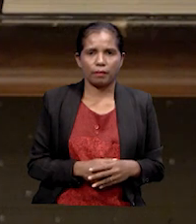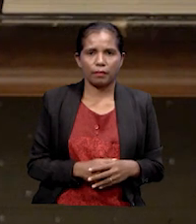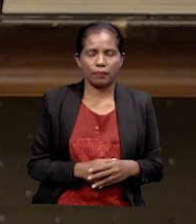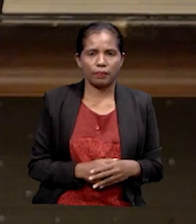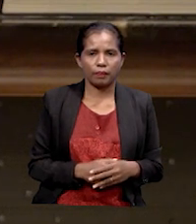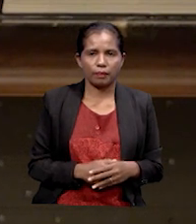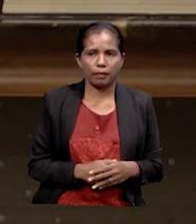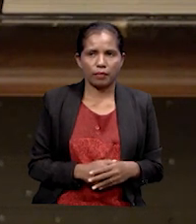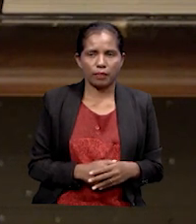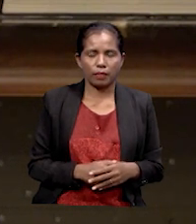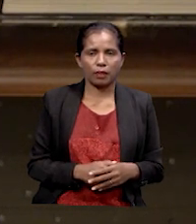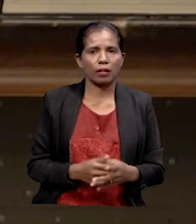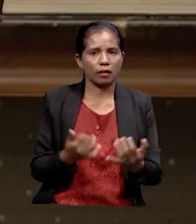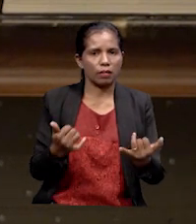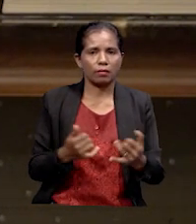E né,